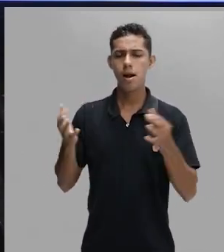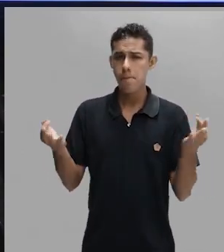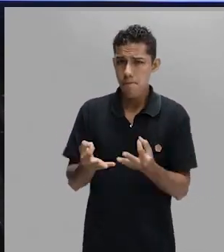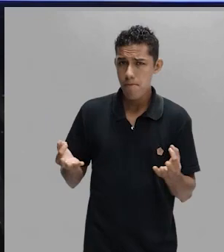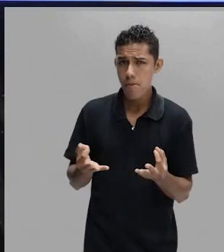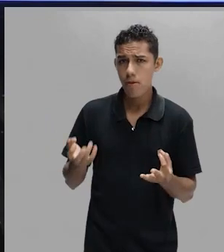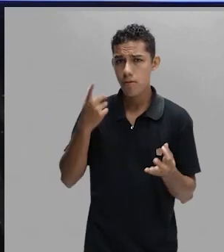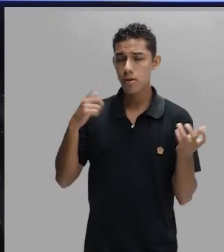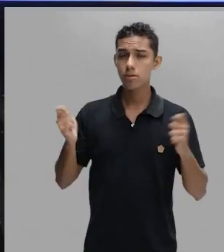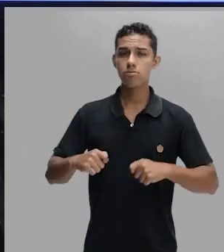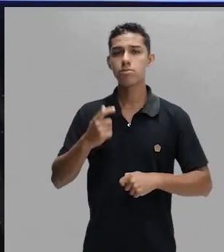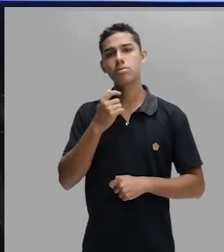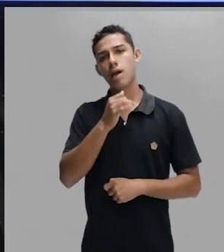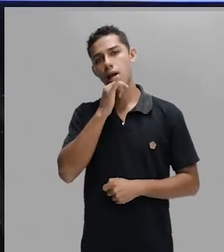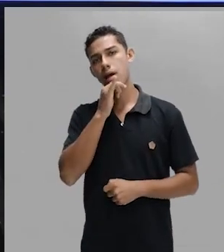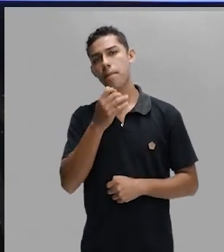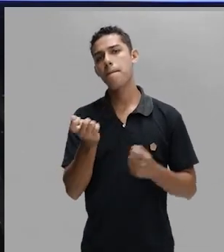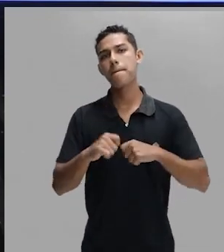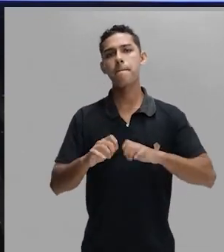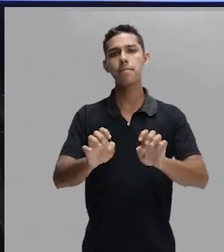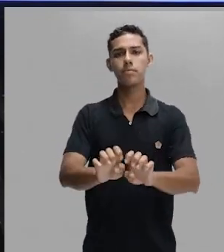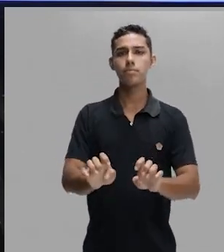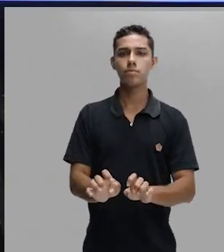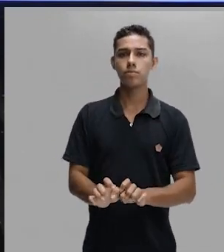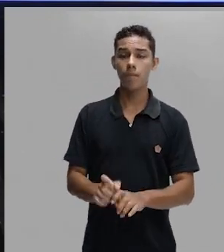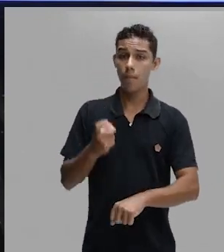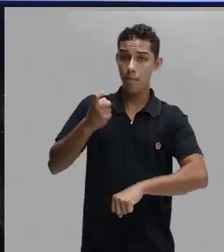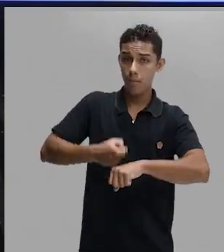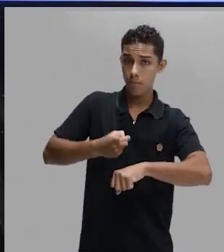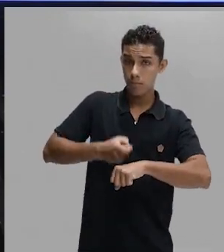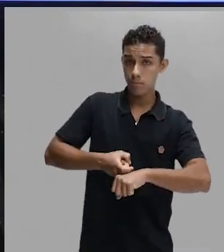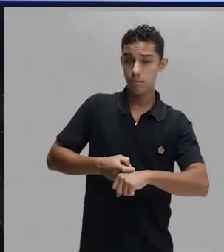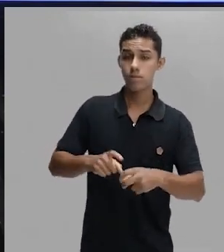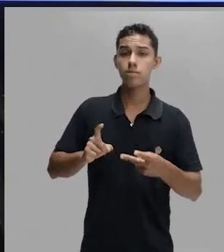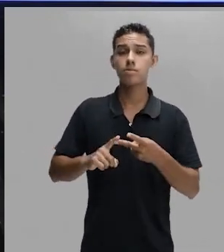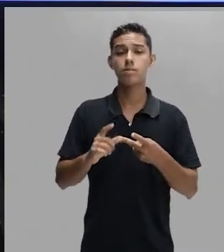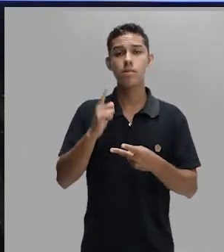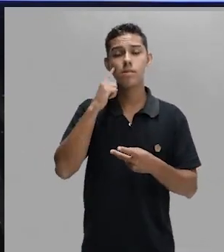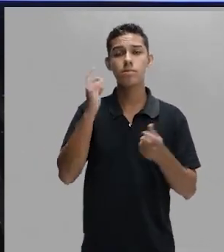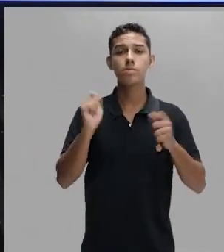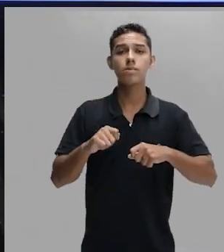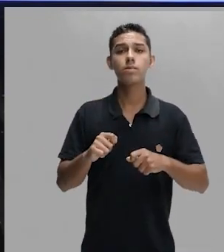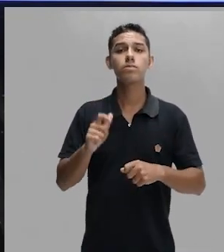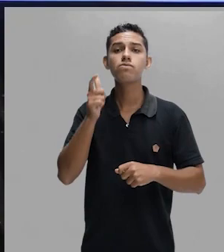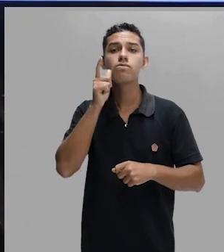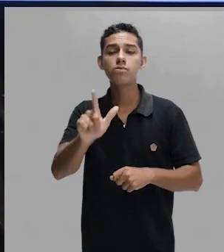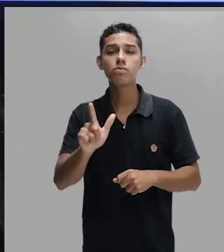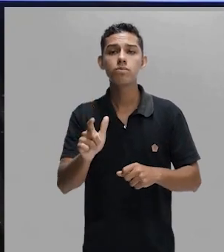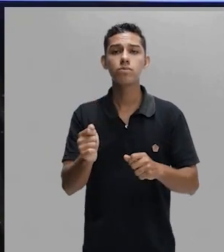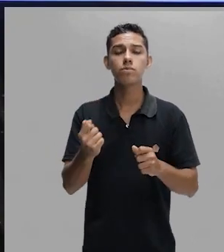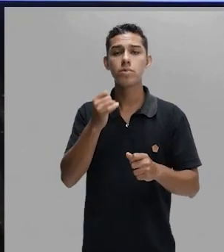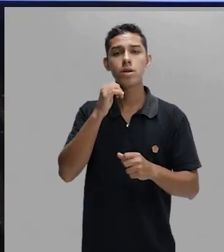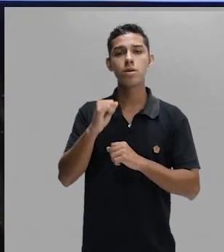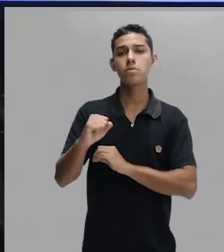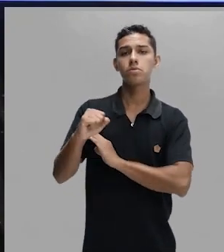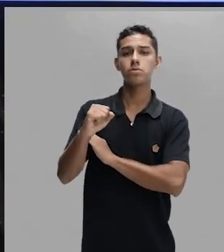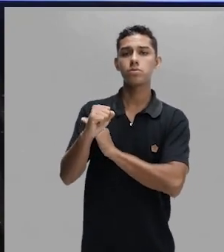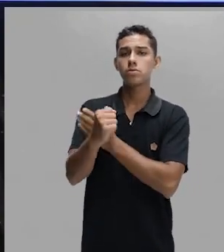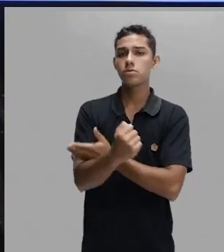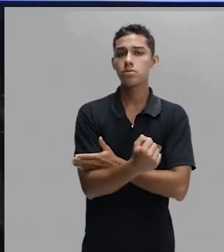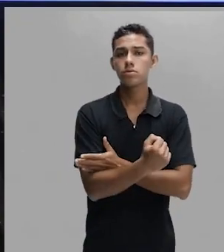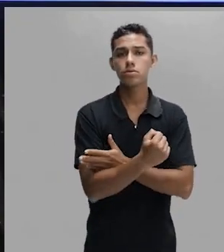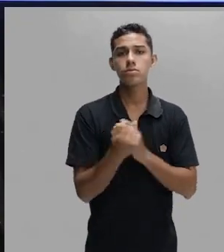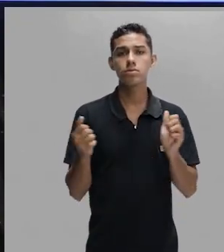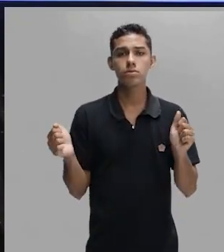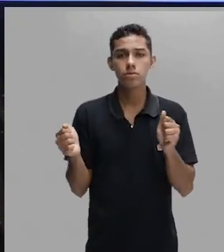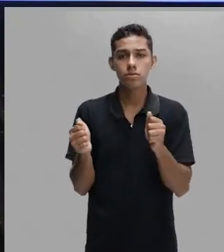perfeita. Então, eu preciso ter uma estrutura rígida, eu preciso ter algo que contraia, no caso a musculatura, eu